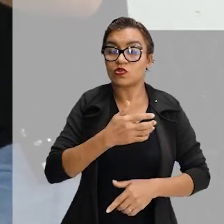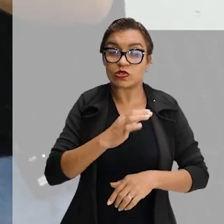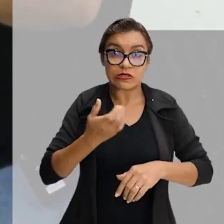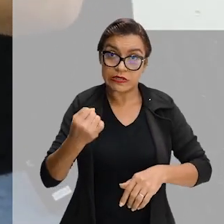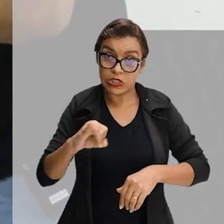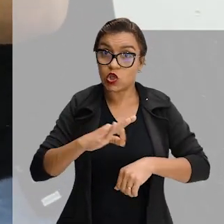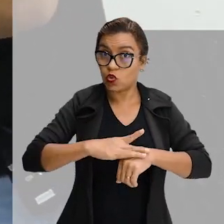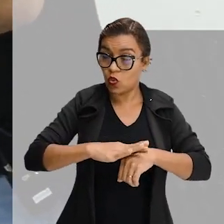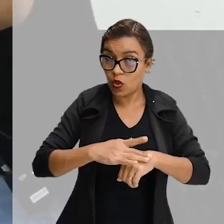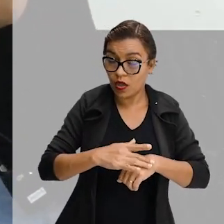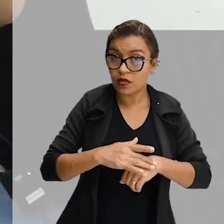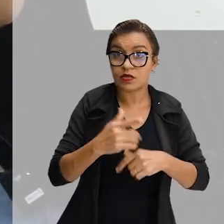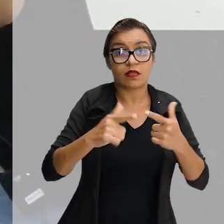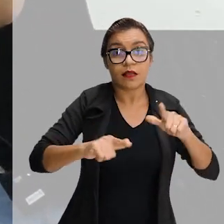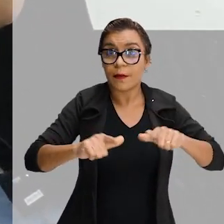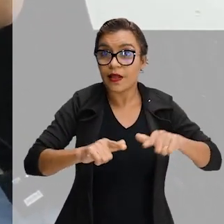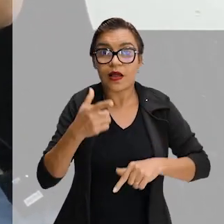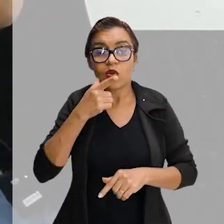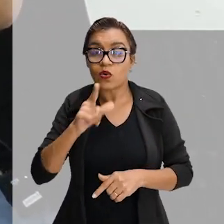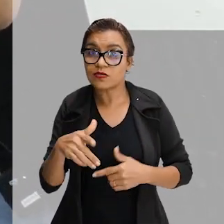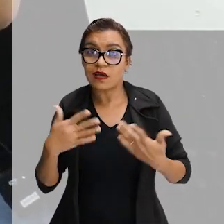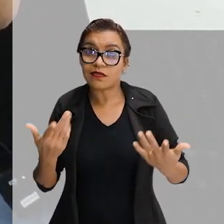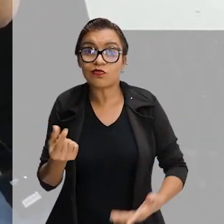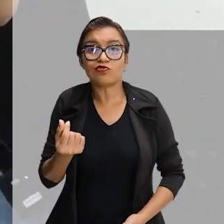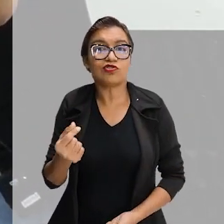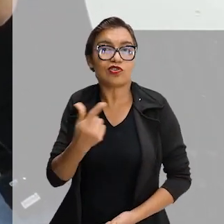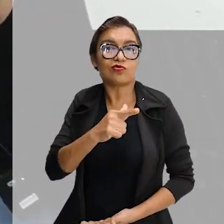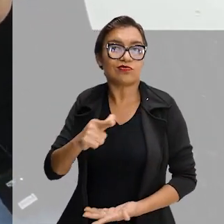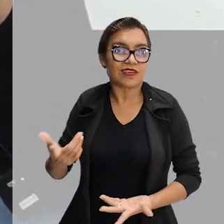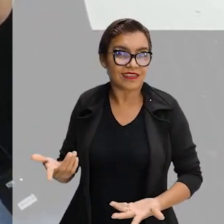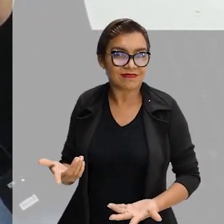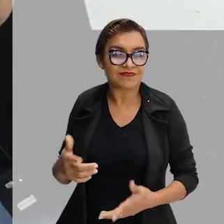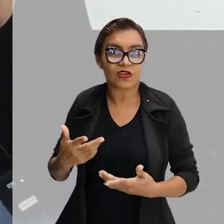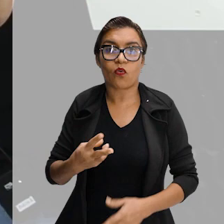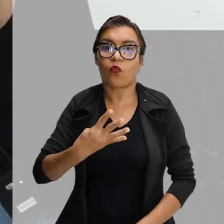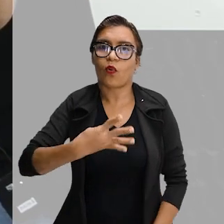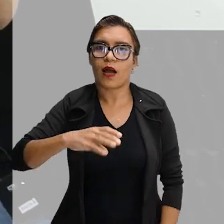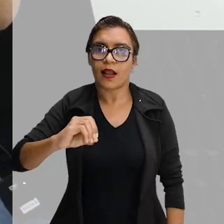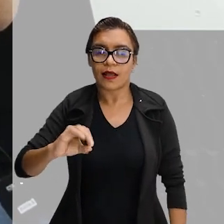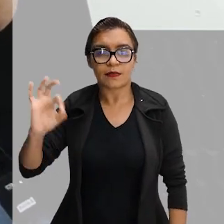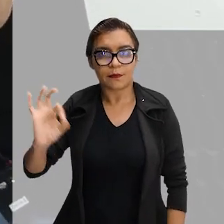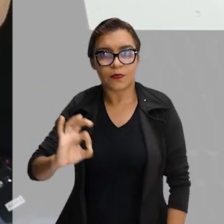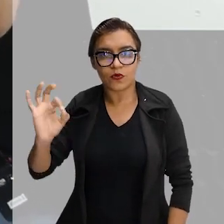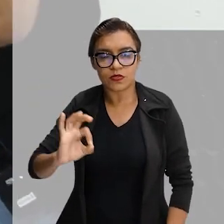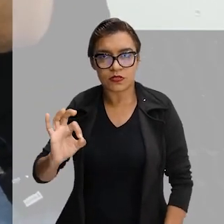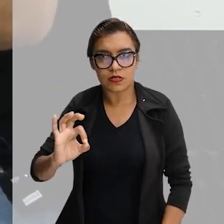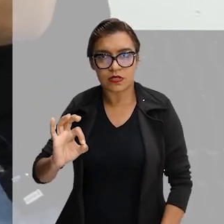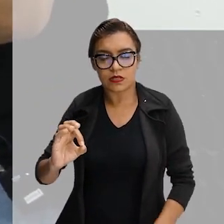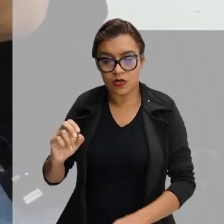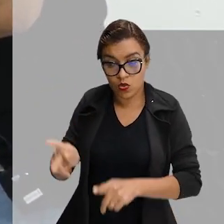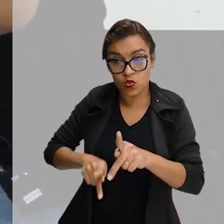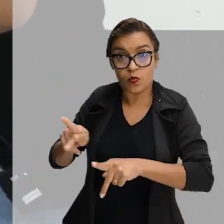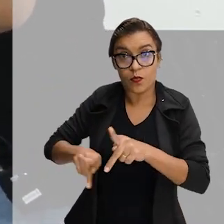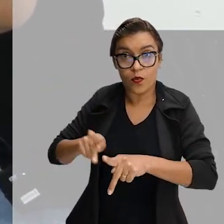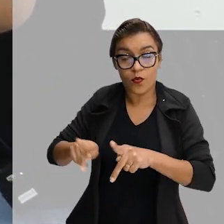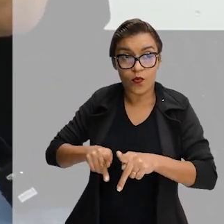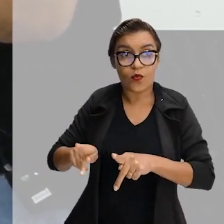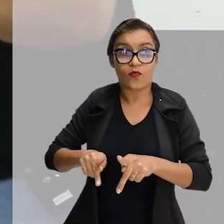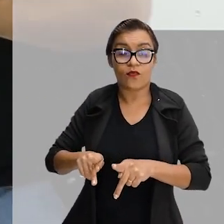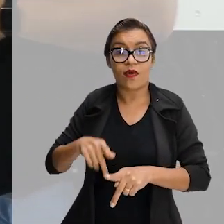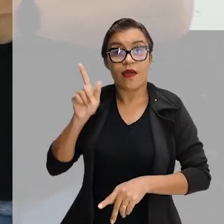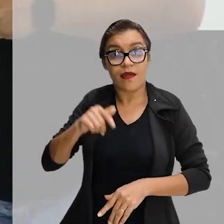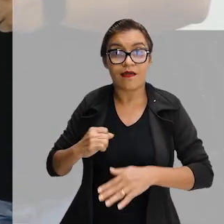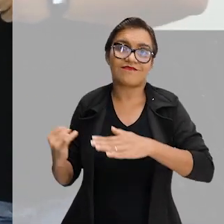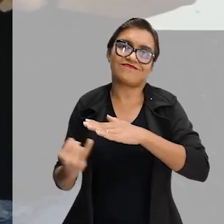uma ideia, cerca de 40% da população economicamente ativa brasileira é